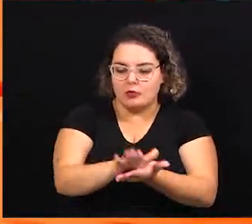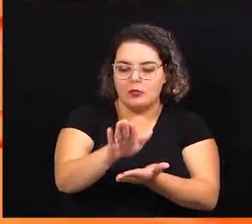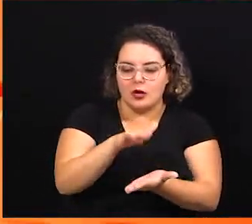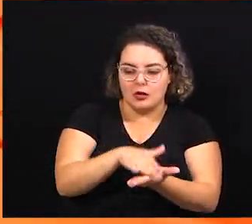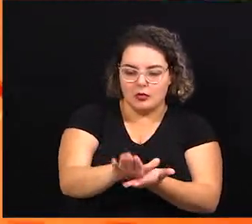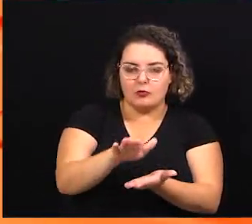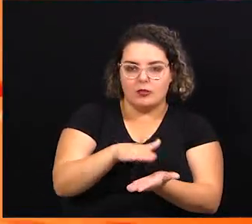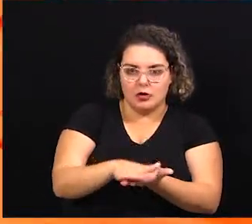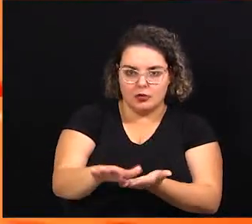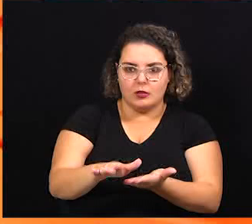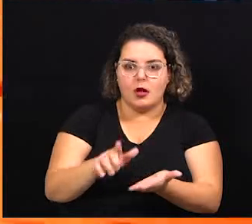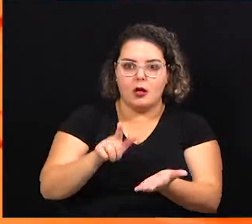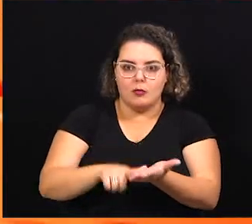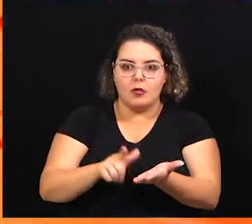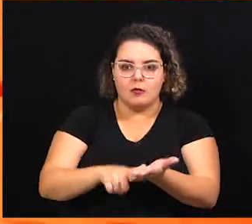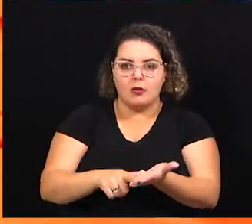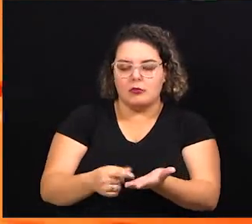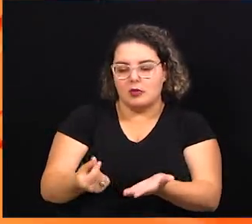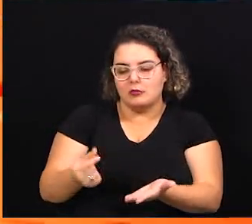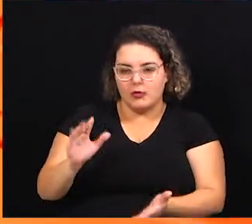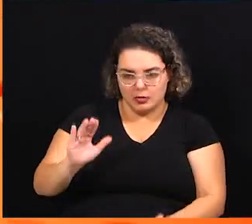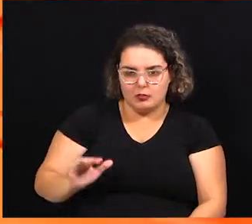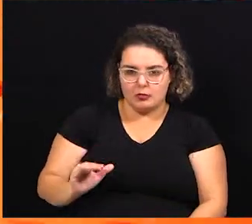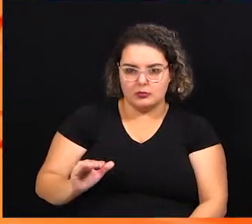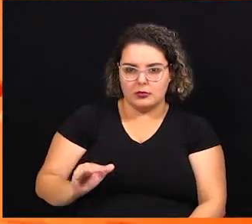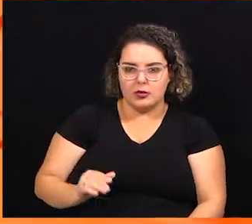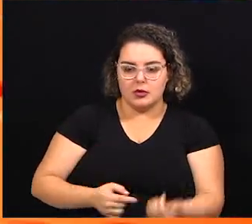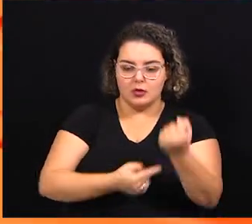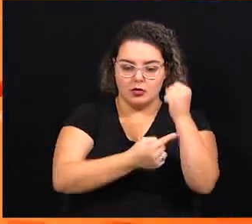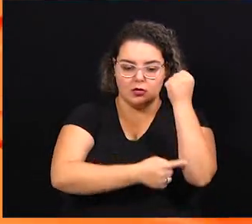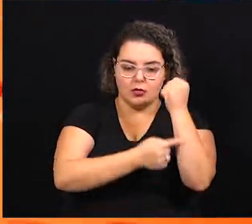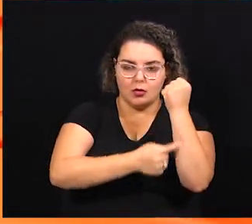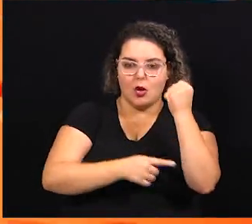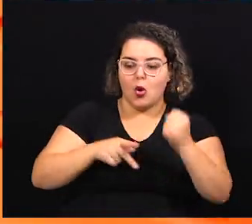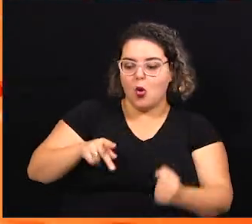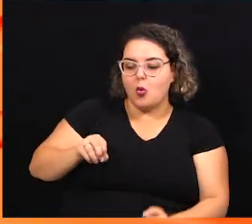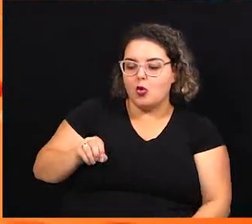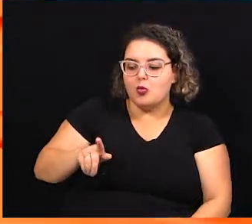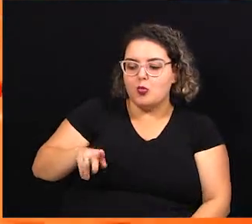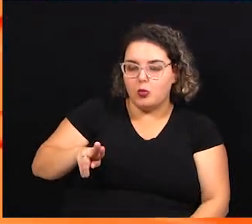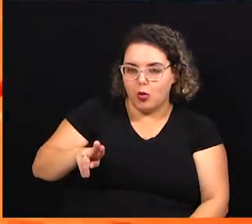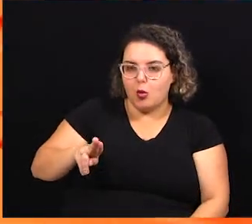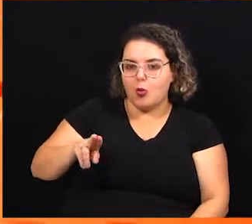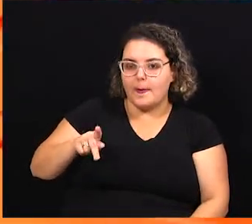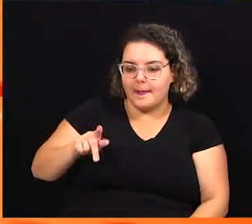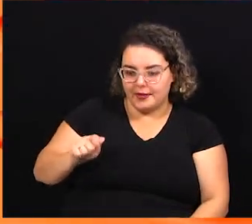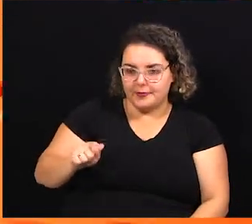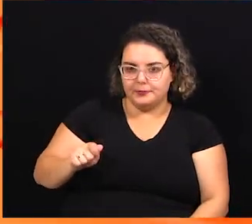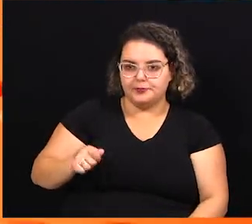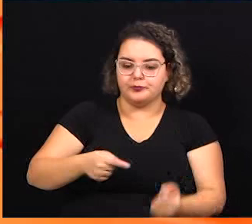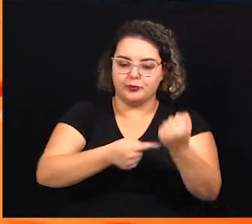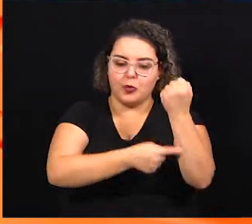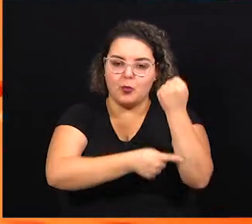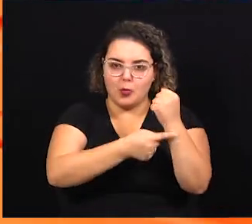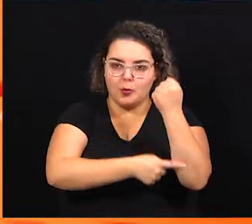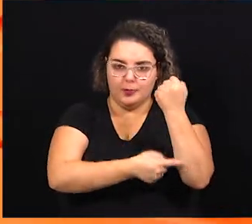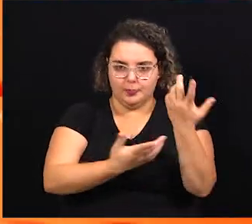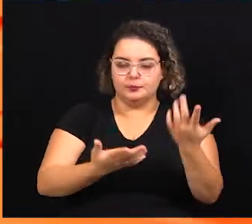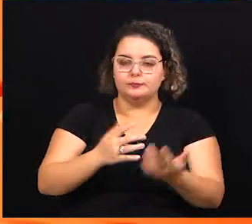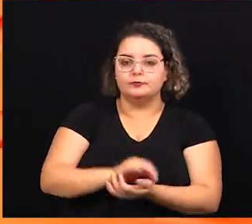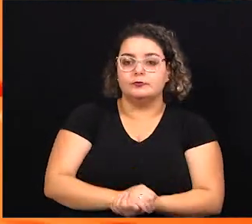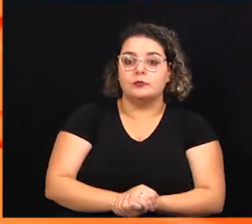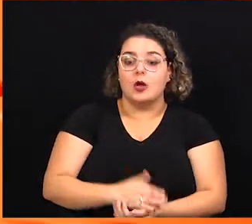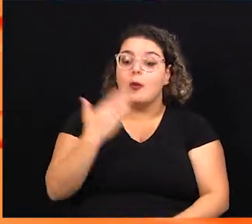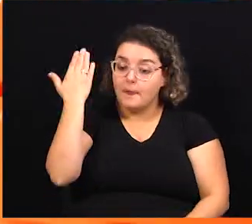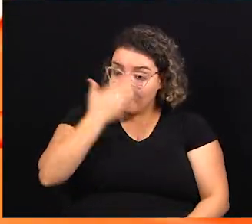impresso em papéis baratos, né? Feito da polpa da madeira, daí polpa, né? E essa era a chance